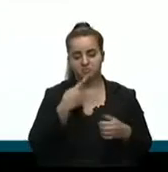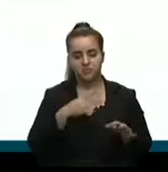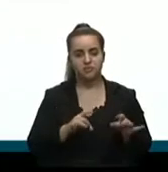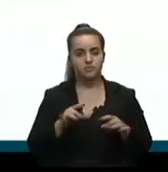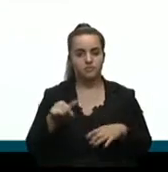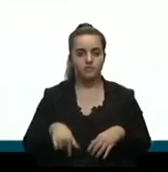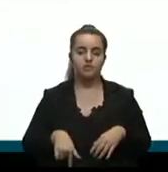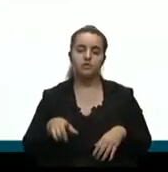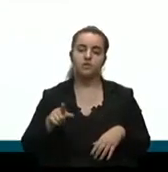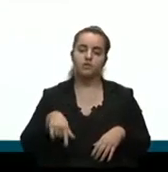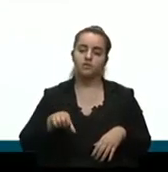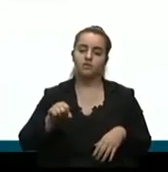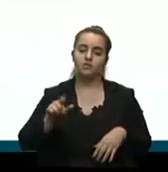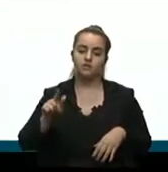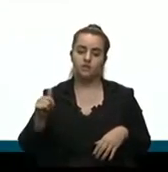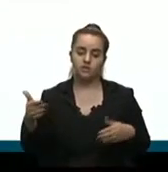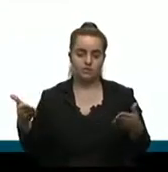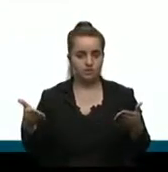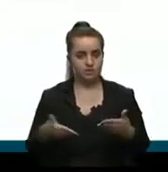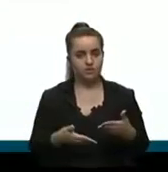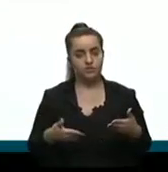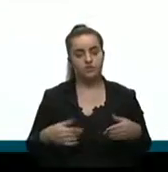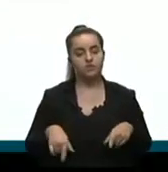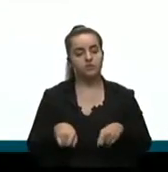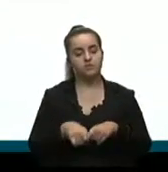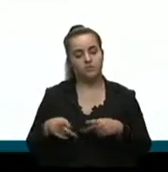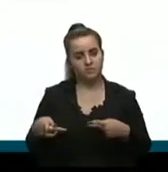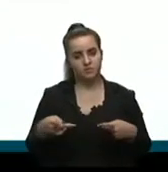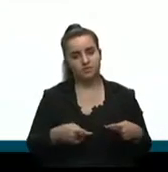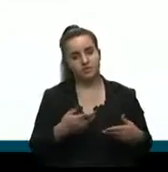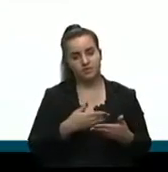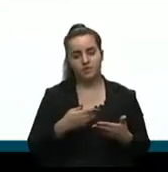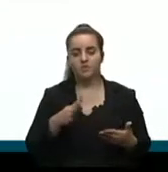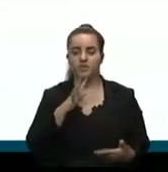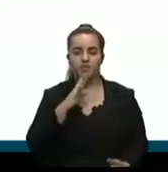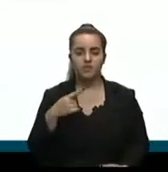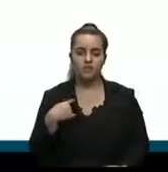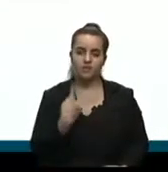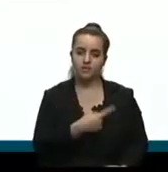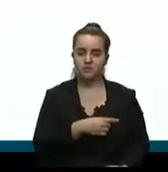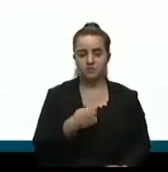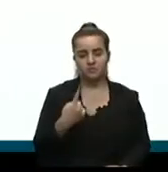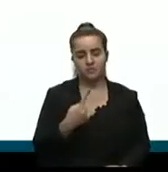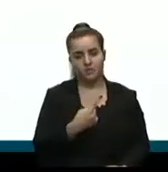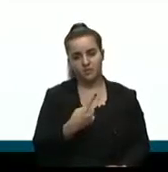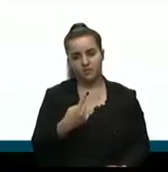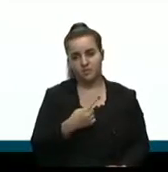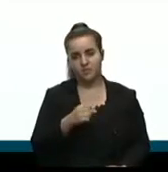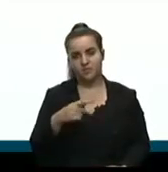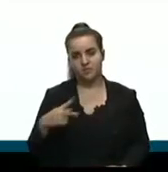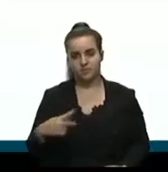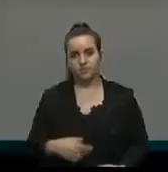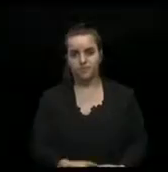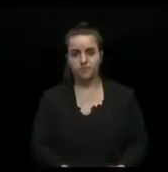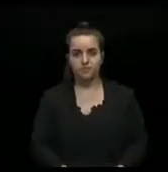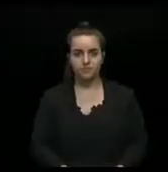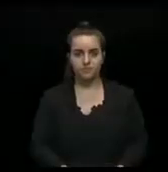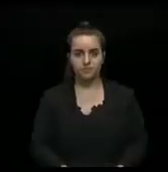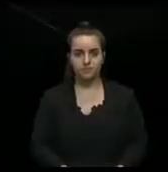especificamente dessa situação geradora de aprendizagem e eu convido você a conhecer a primeira situação-problema.